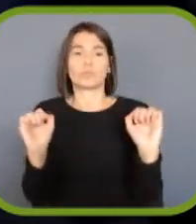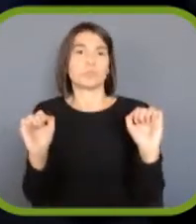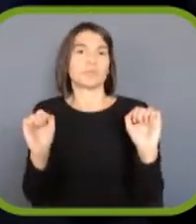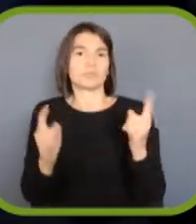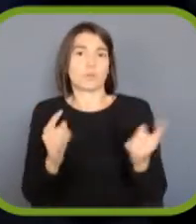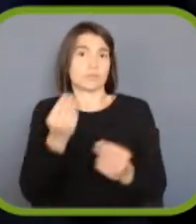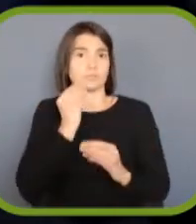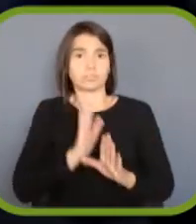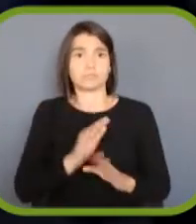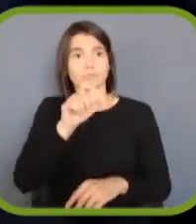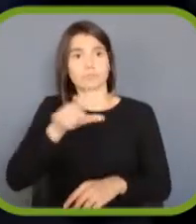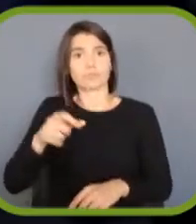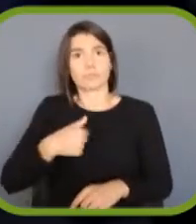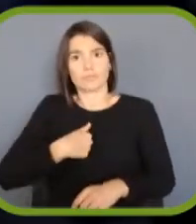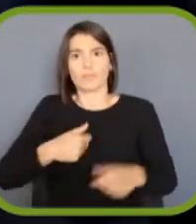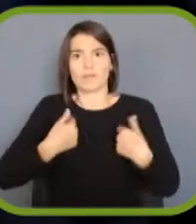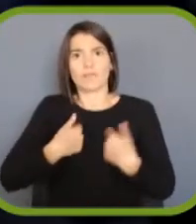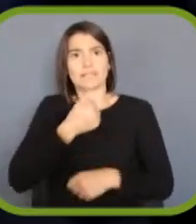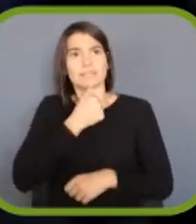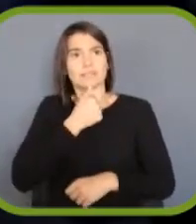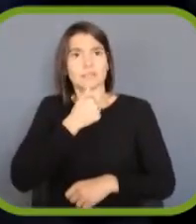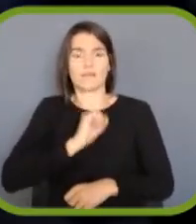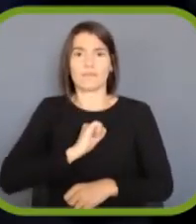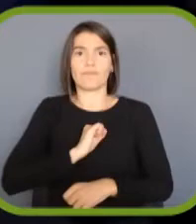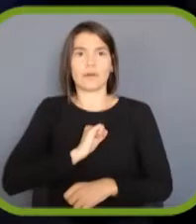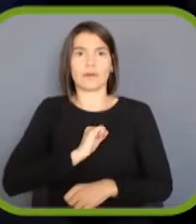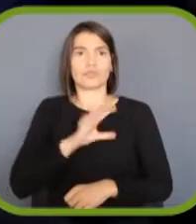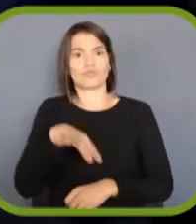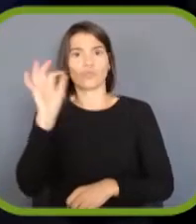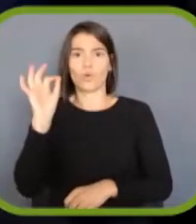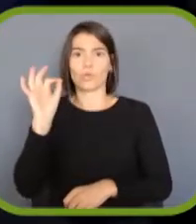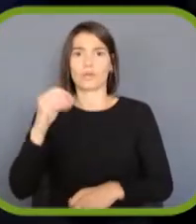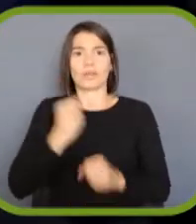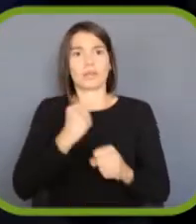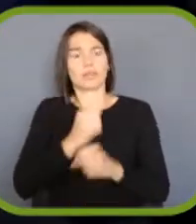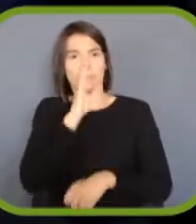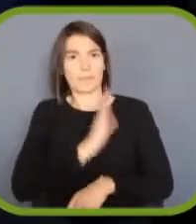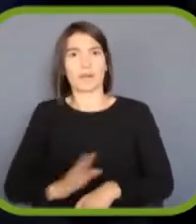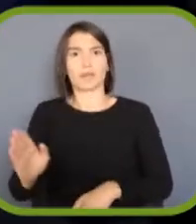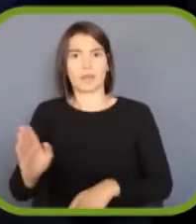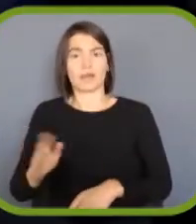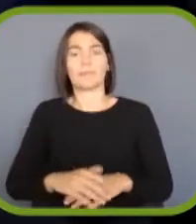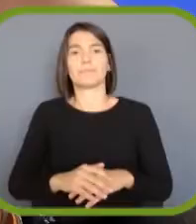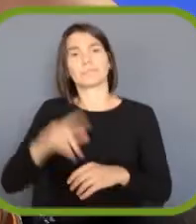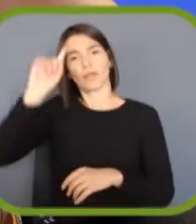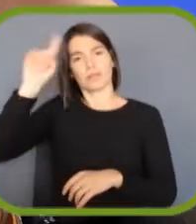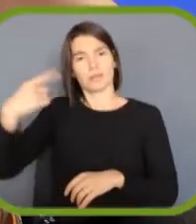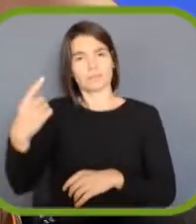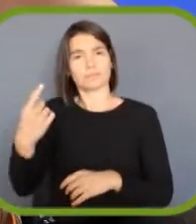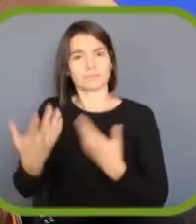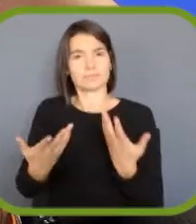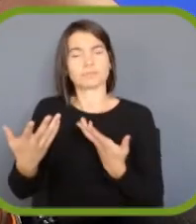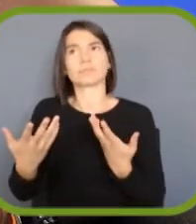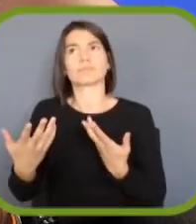que é autonomia? É isso mesmo. A pessoa ter a capacidade de tomar decisões suas no exercício do seu trabalho. A